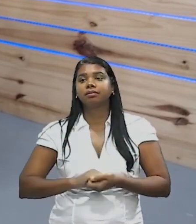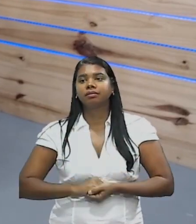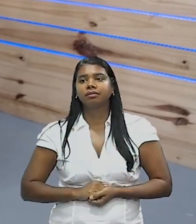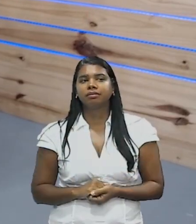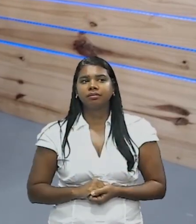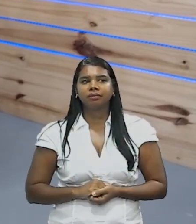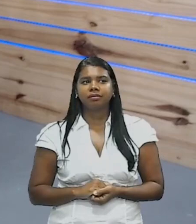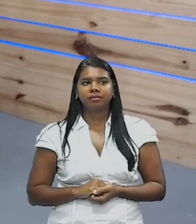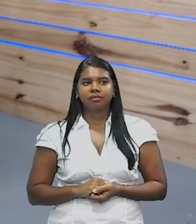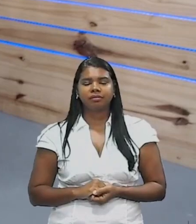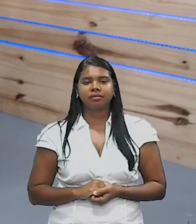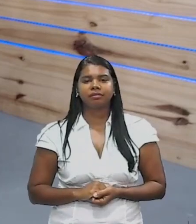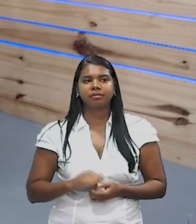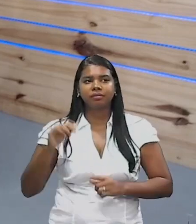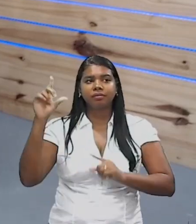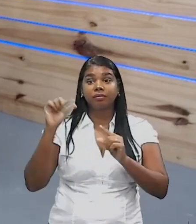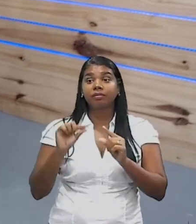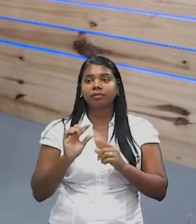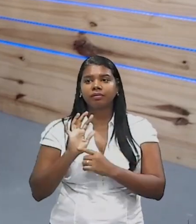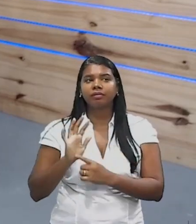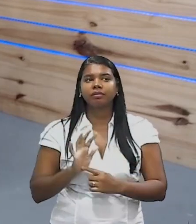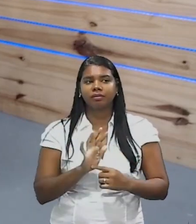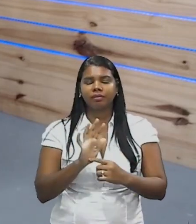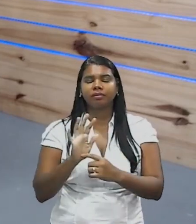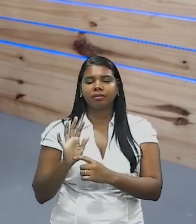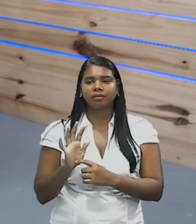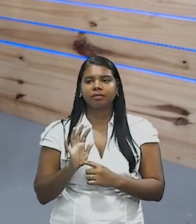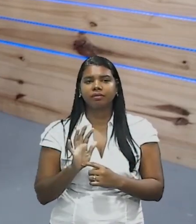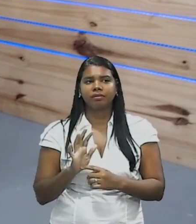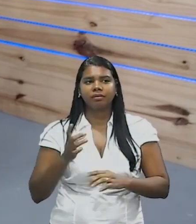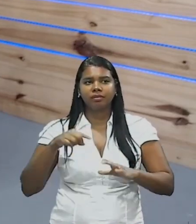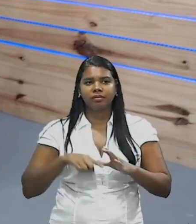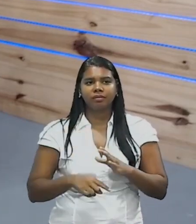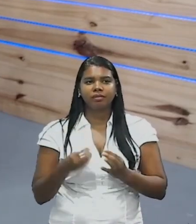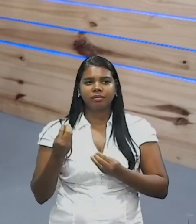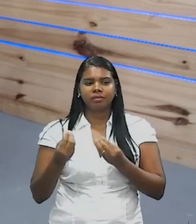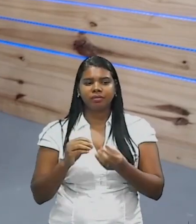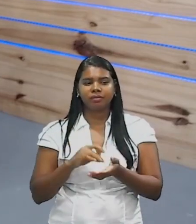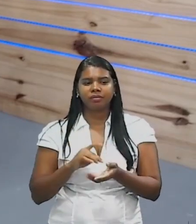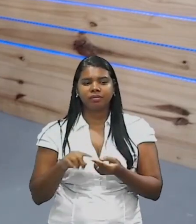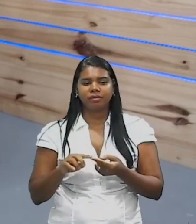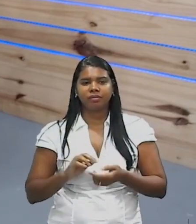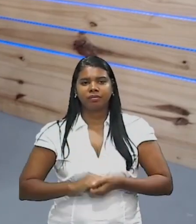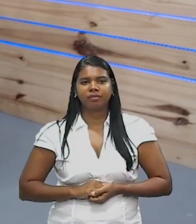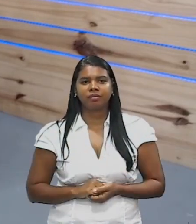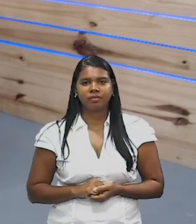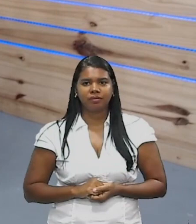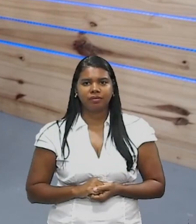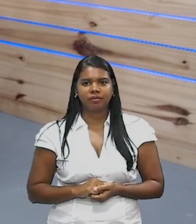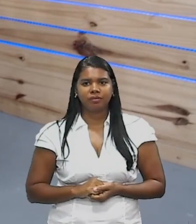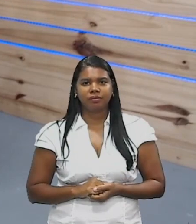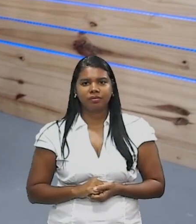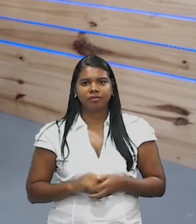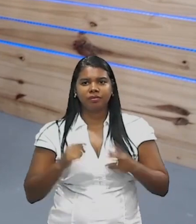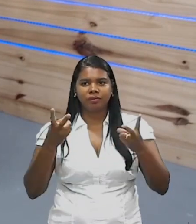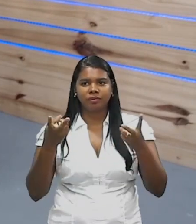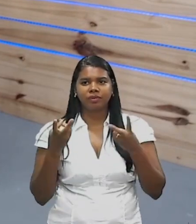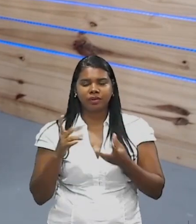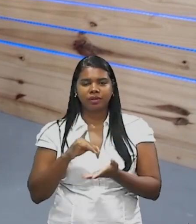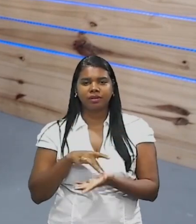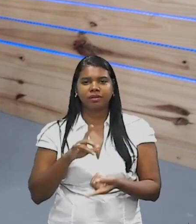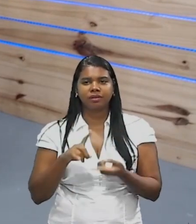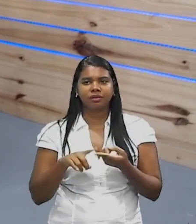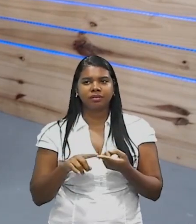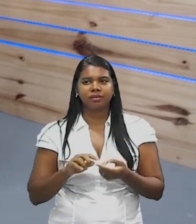deixar menor possível a porcentagem de não conformidade, né? Mas ao identificar, você ter